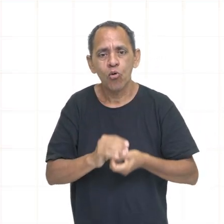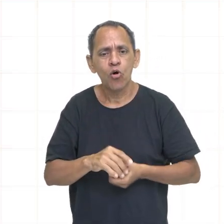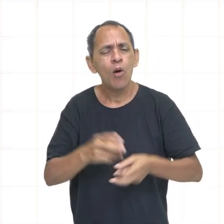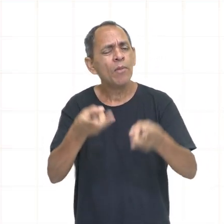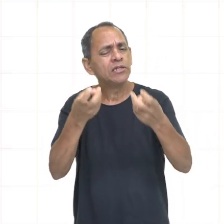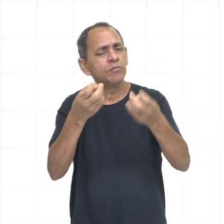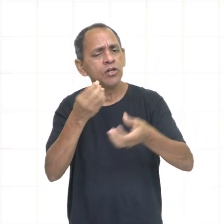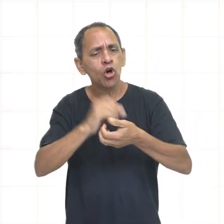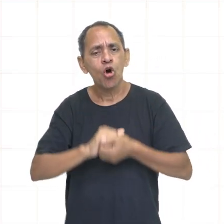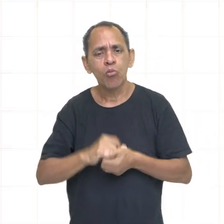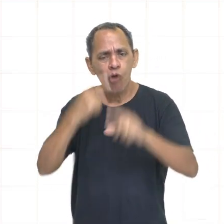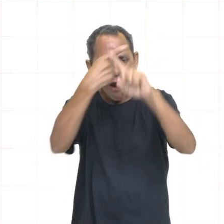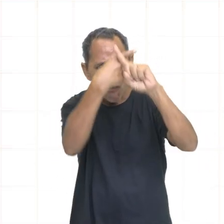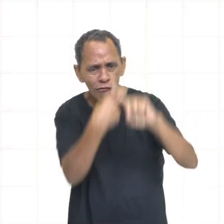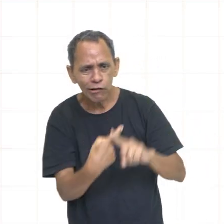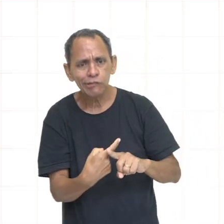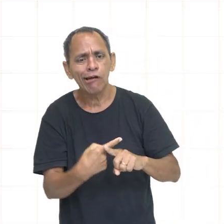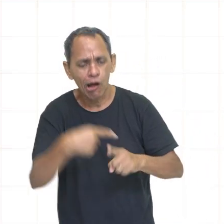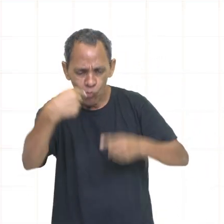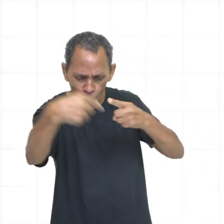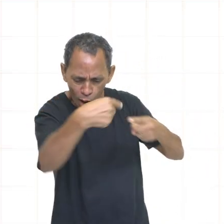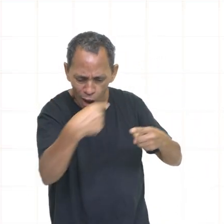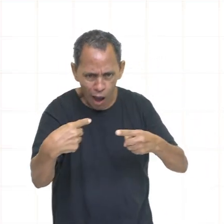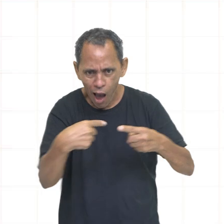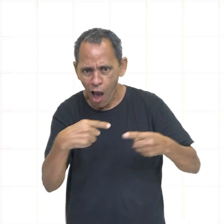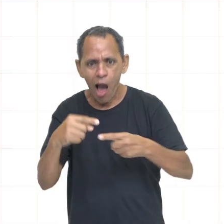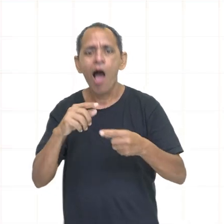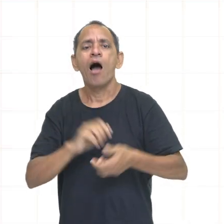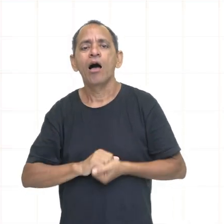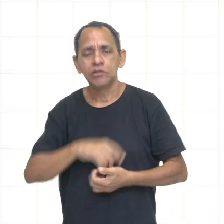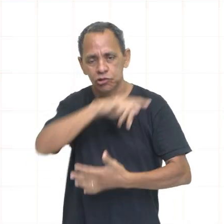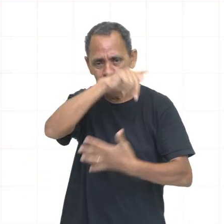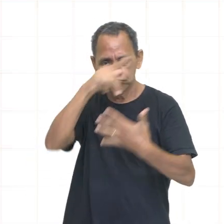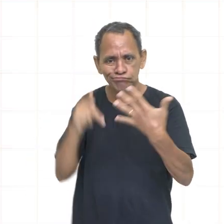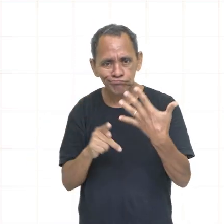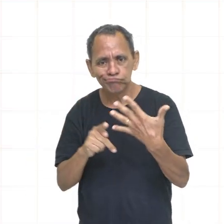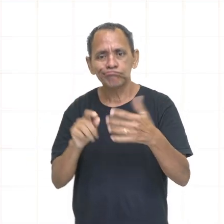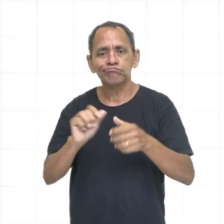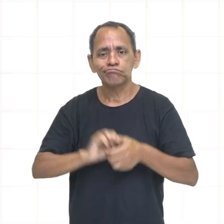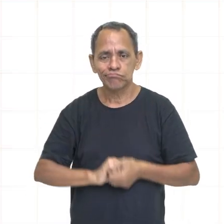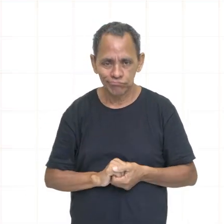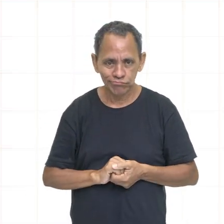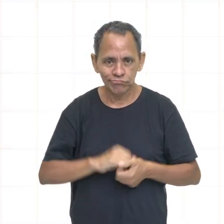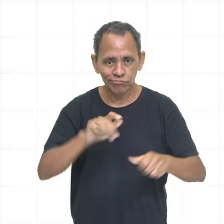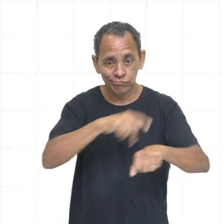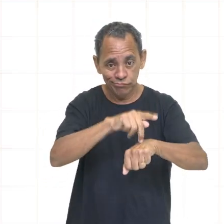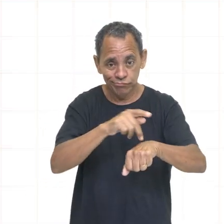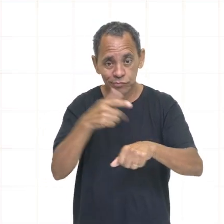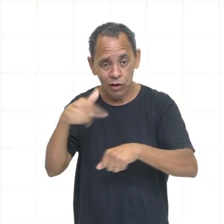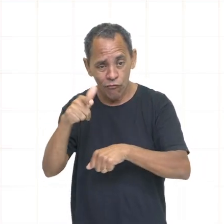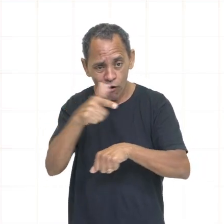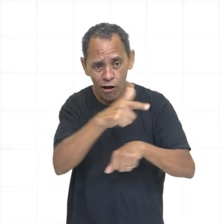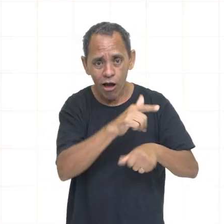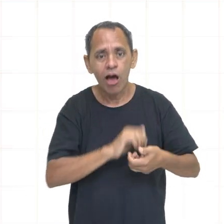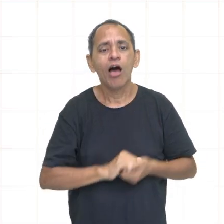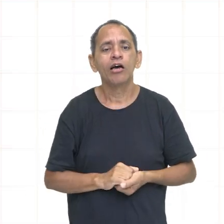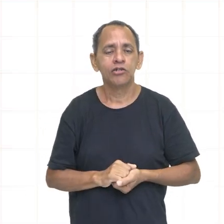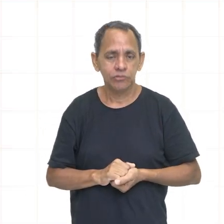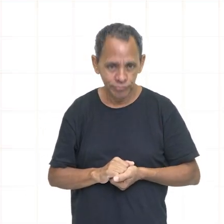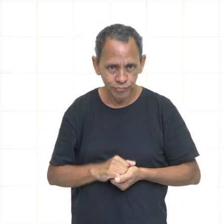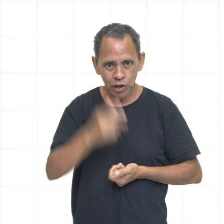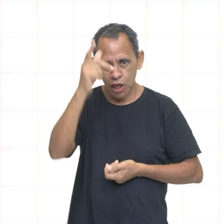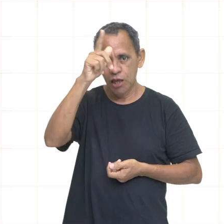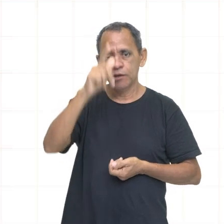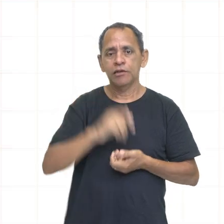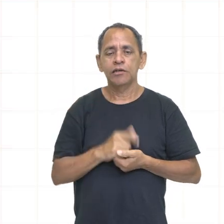entre as potências imperialistas. A partilha da África. Com o crescimento econômico de Inglaterra, França, Reino da